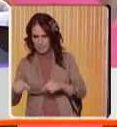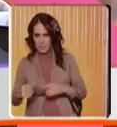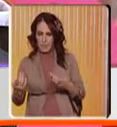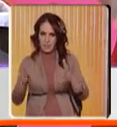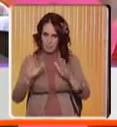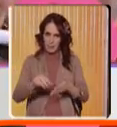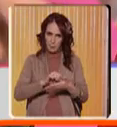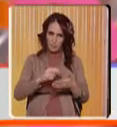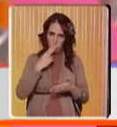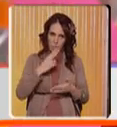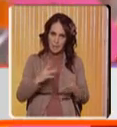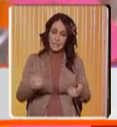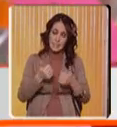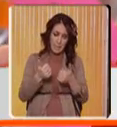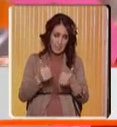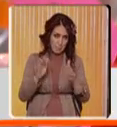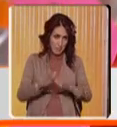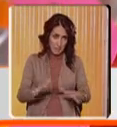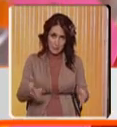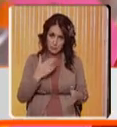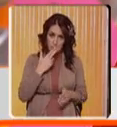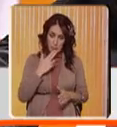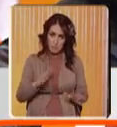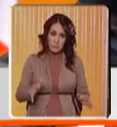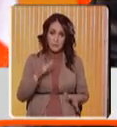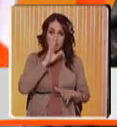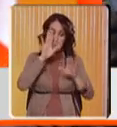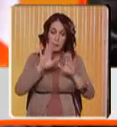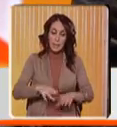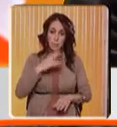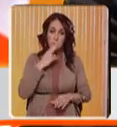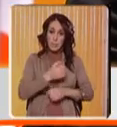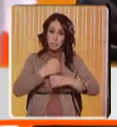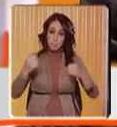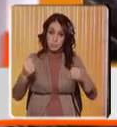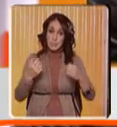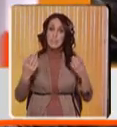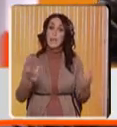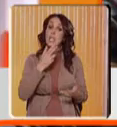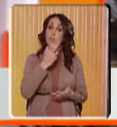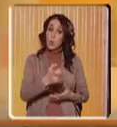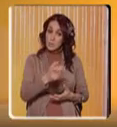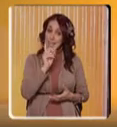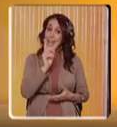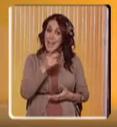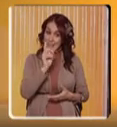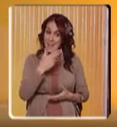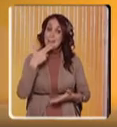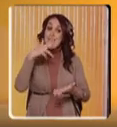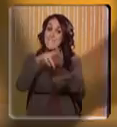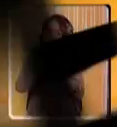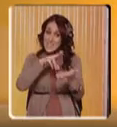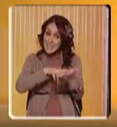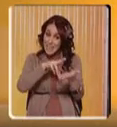físico. Que ajuda a compensar. Muito bem, então a questão, se deixar de fumar engorda, pois a resposta é mesmo